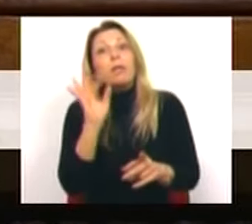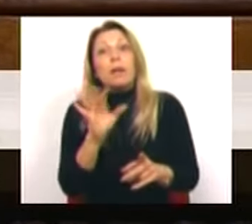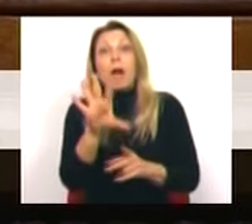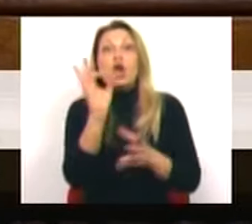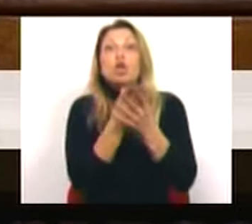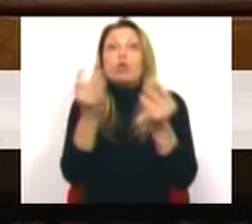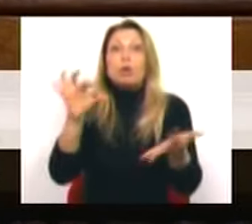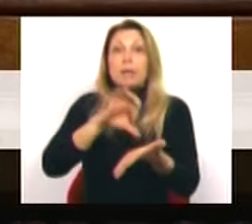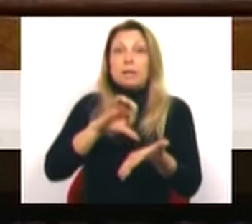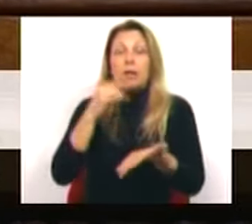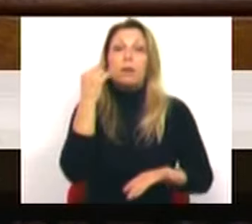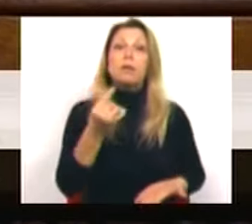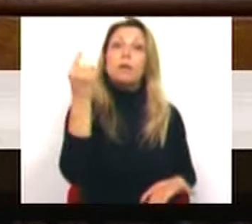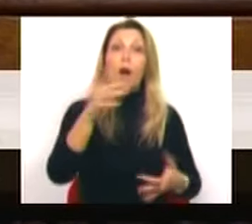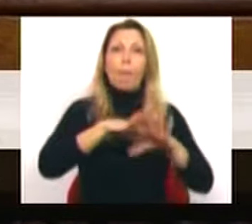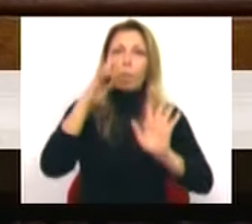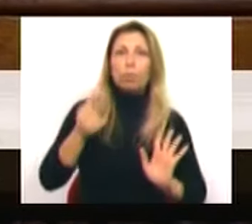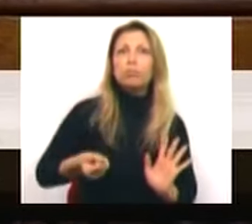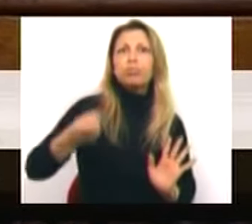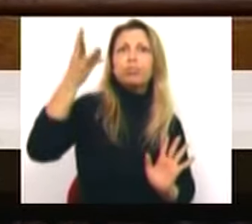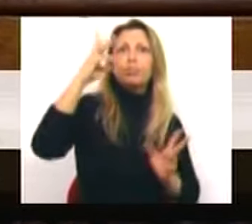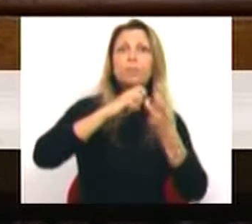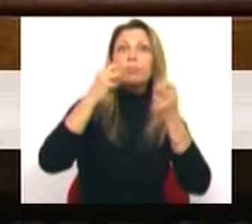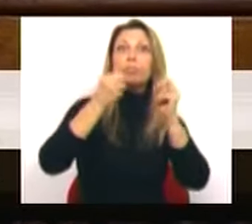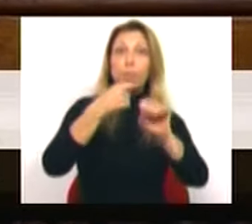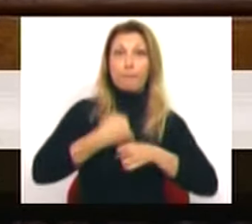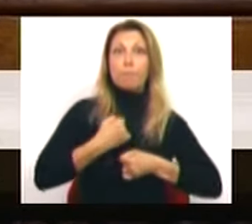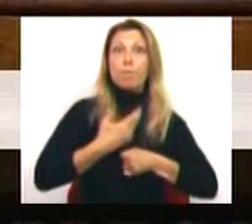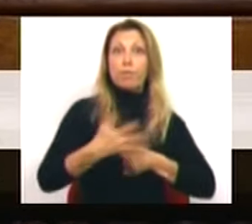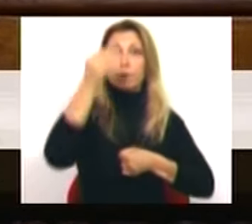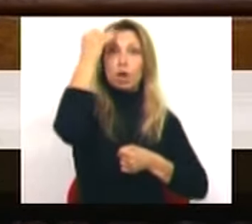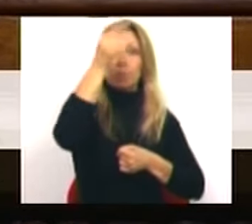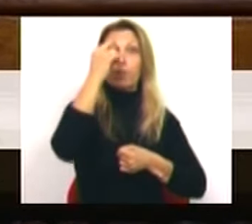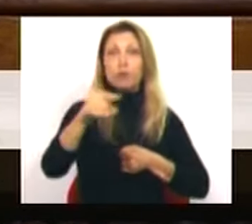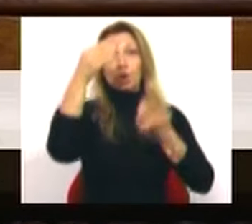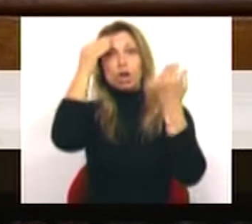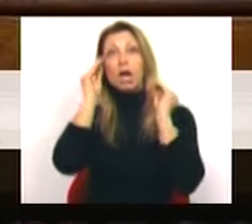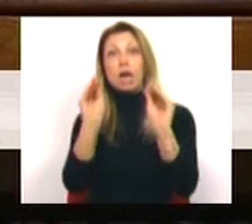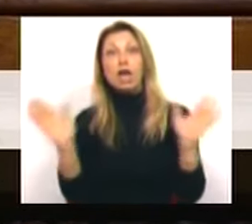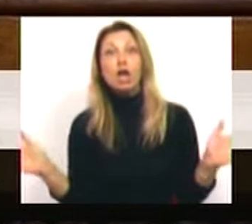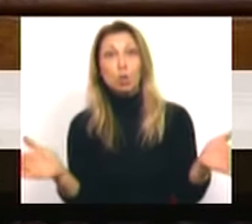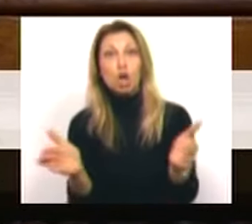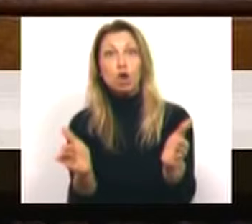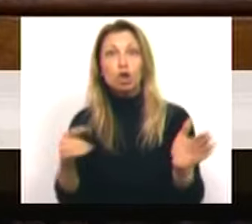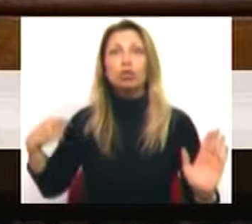especialidade para os múltiplos problemas profissionais com que os professores e os educadores se debatem